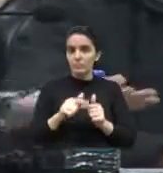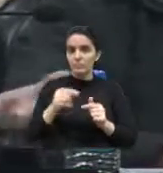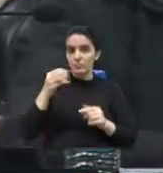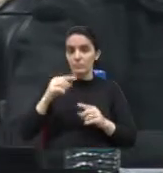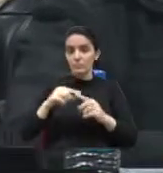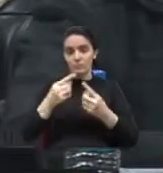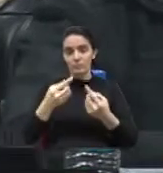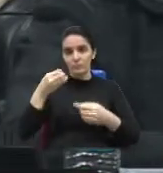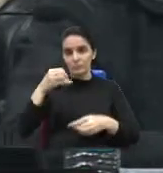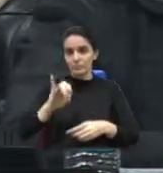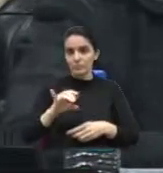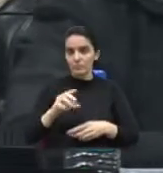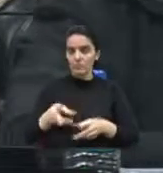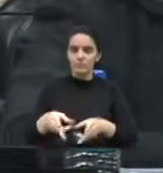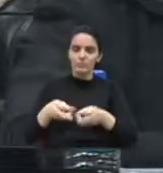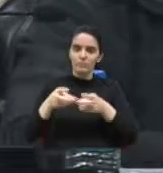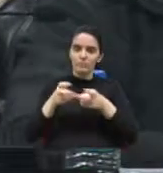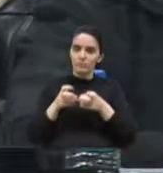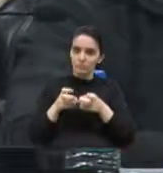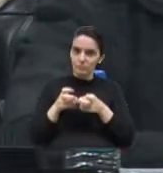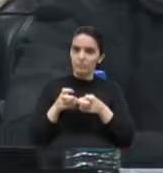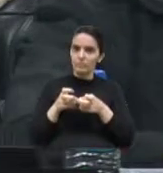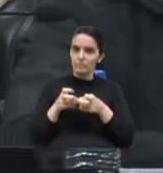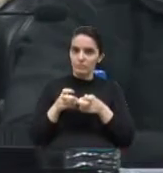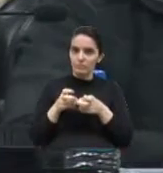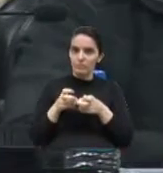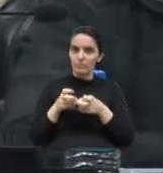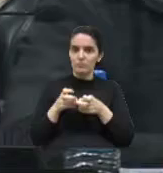eventualmente nós percebemos